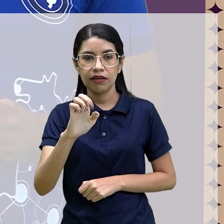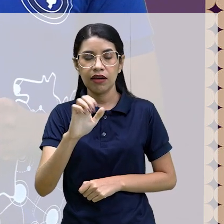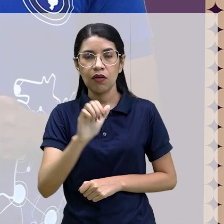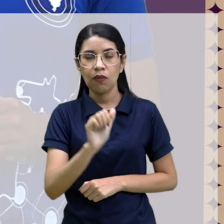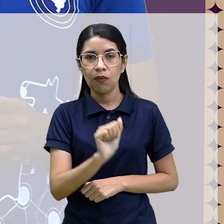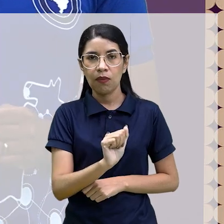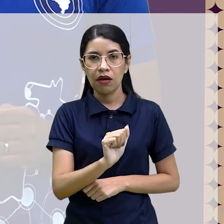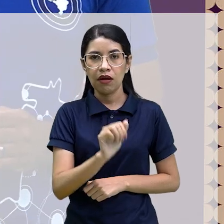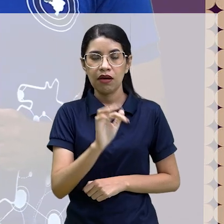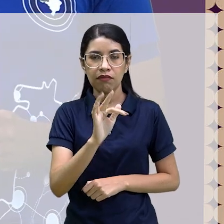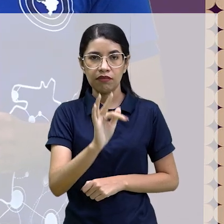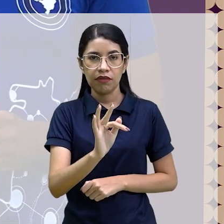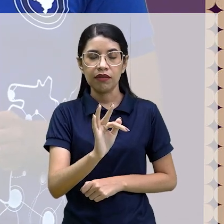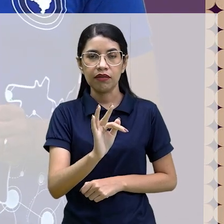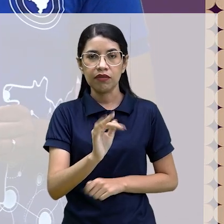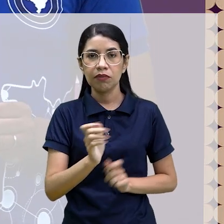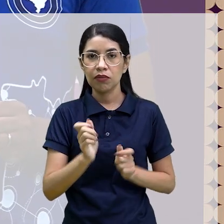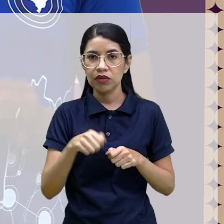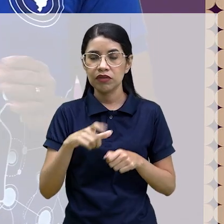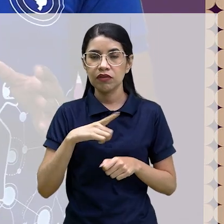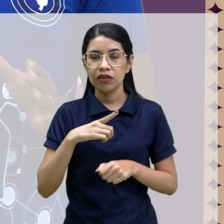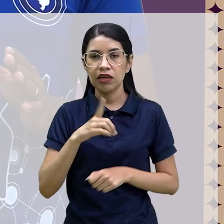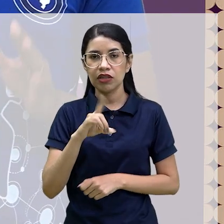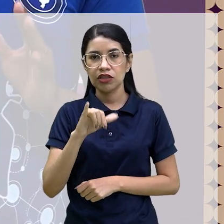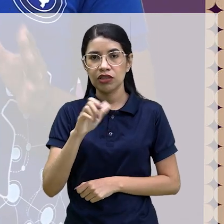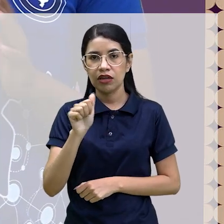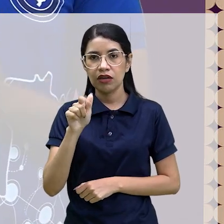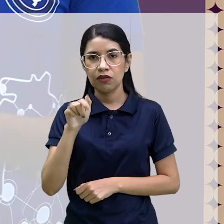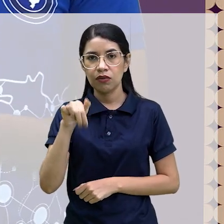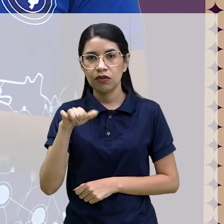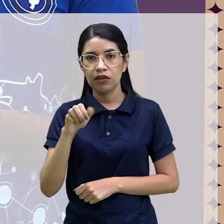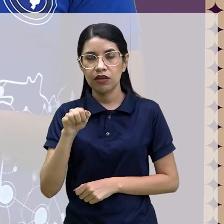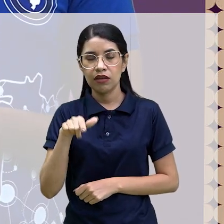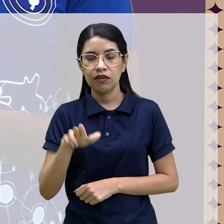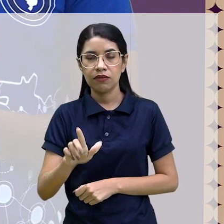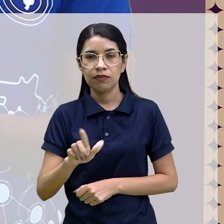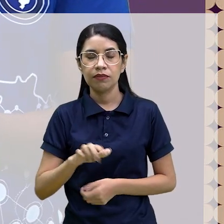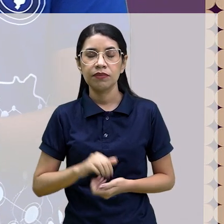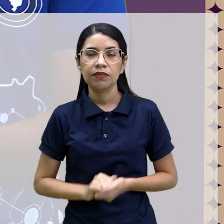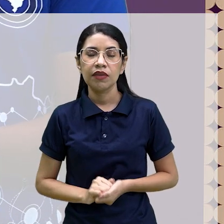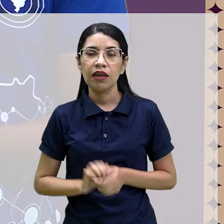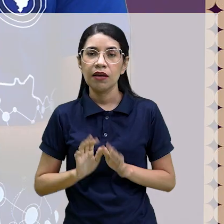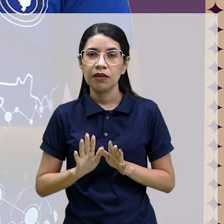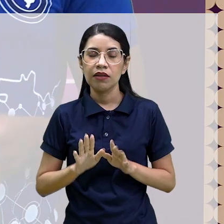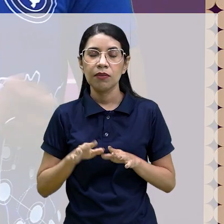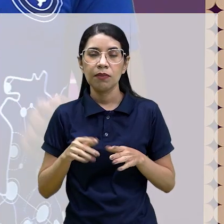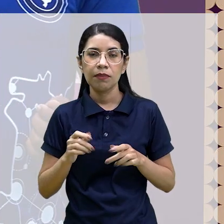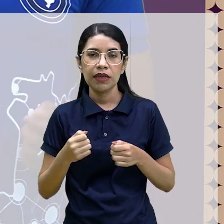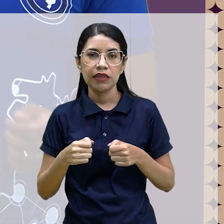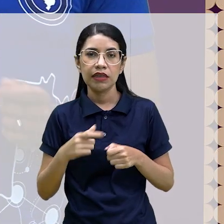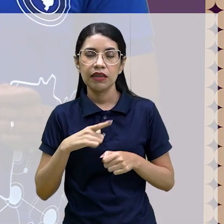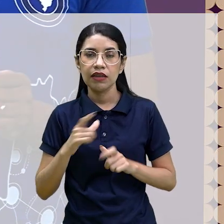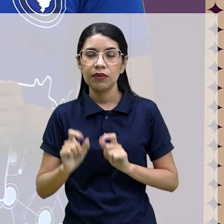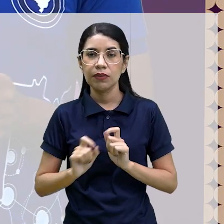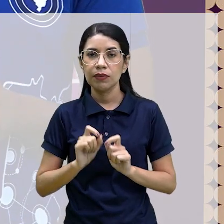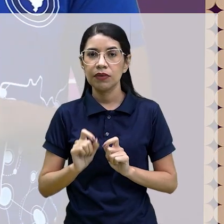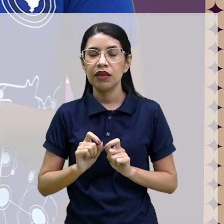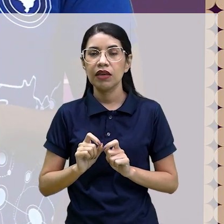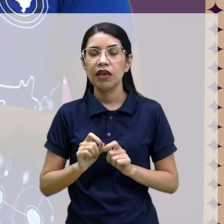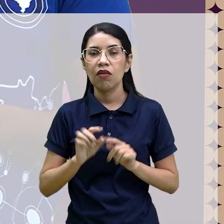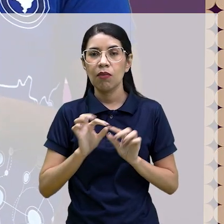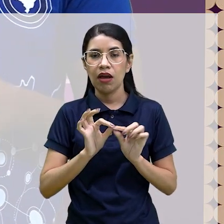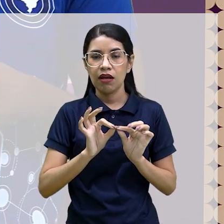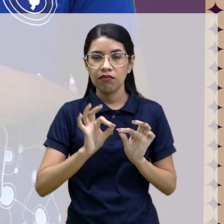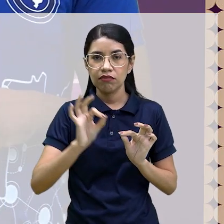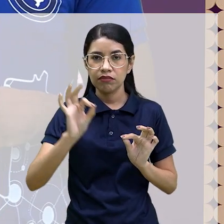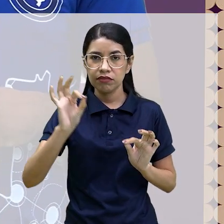o A ligando até o F. Tudo bem? Então, para ser considerado diagonal, eu preciso que seja um segmento